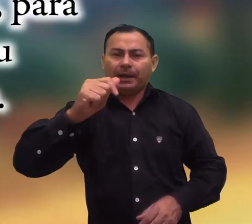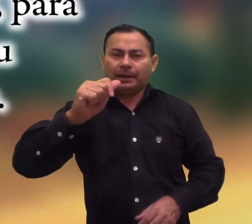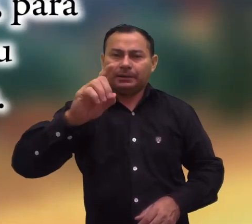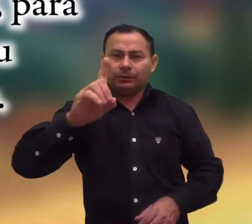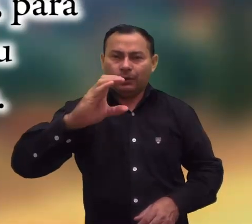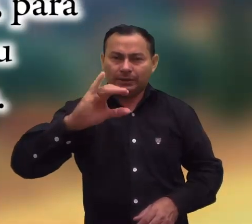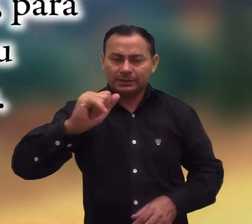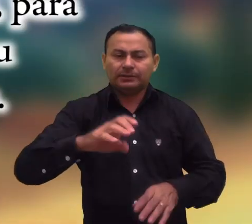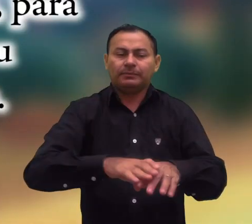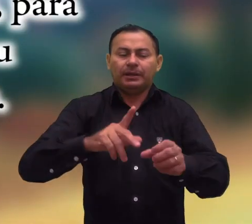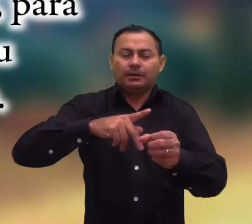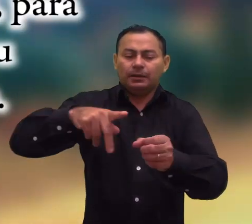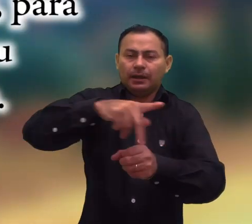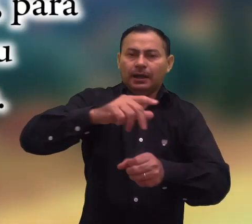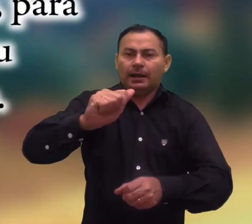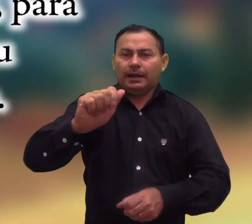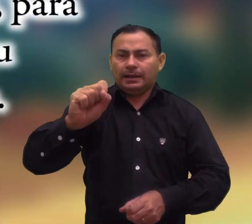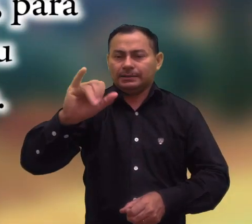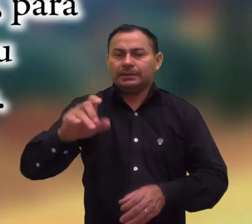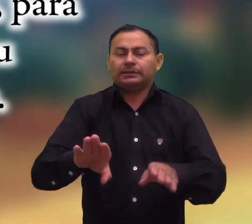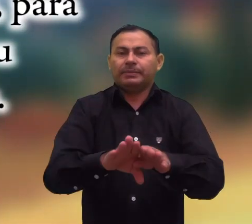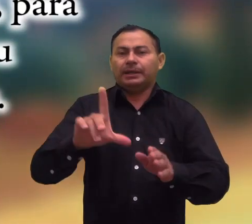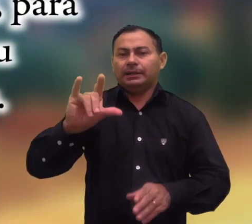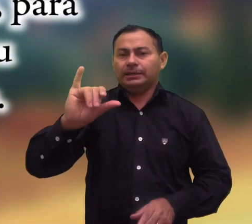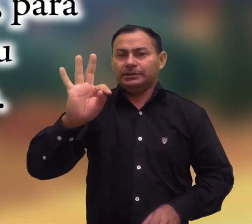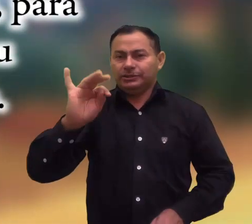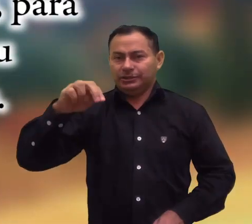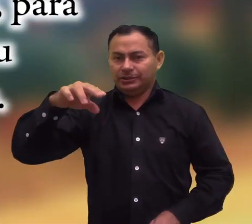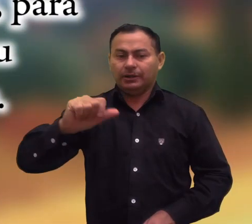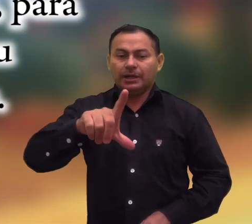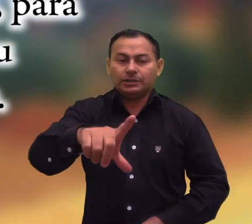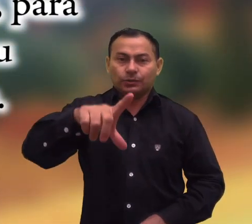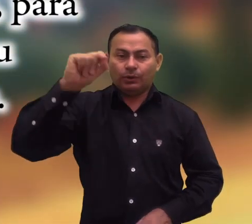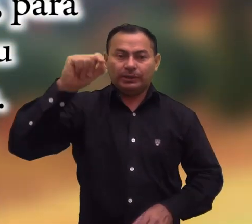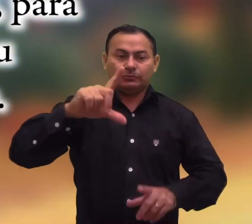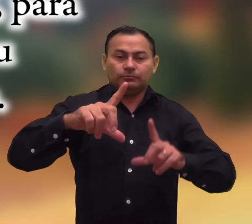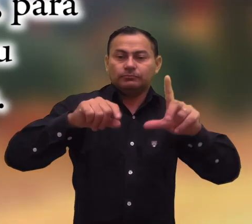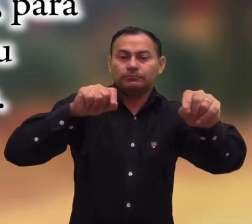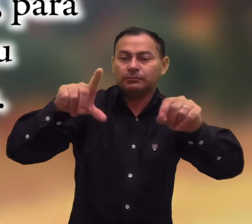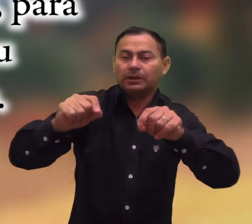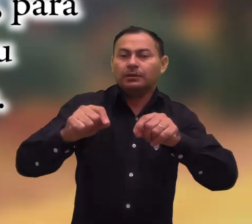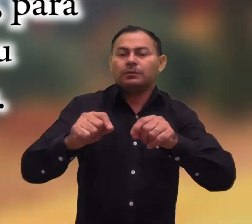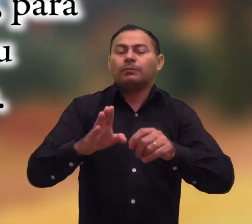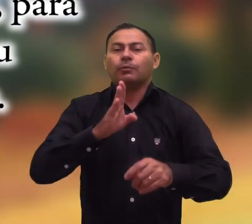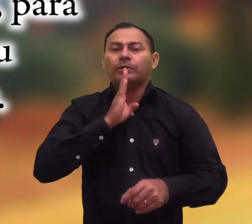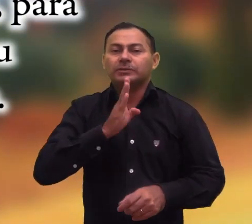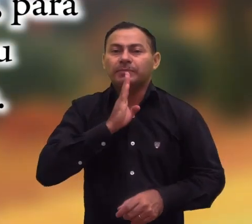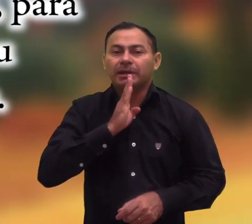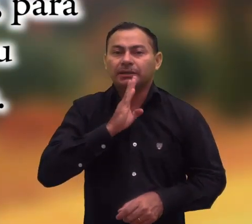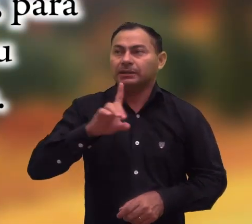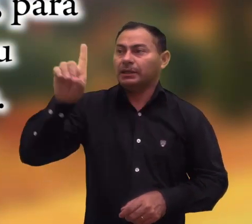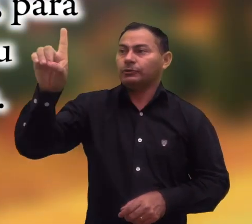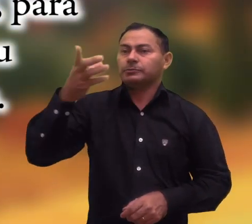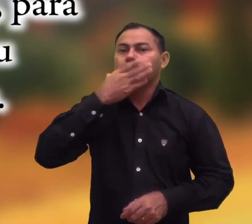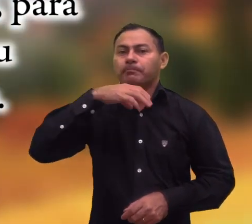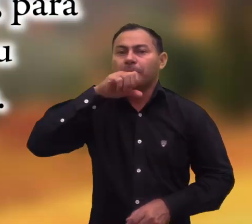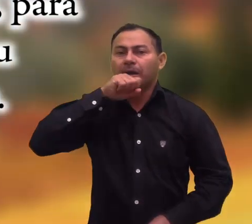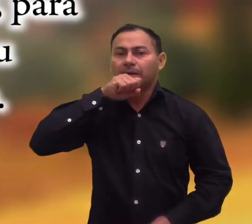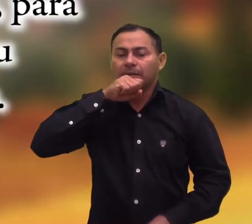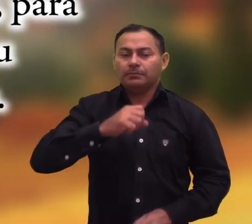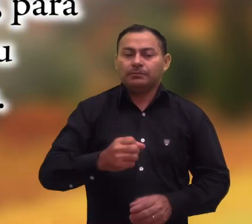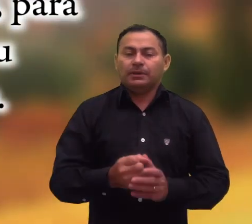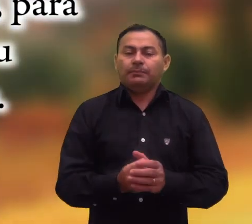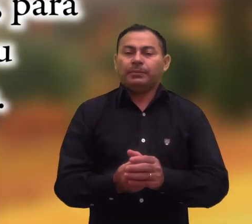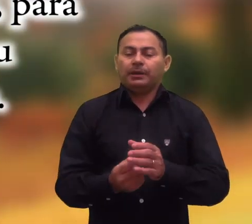na Capadócia, na província da Ásia e na Bitínia, escolhidos de acordo com o pré-conhecimento de